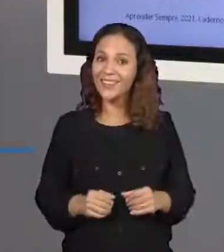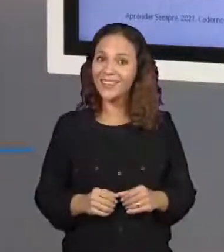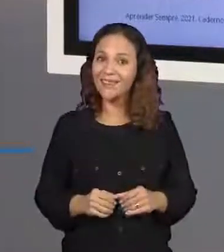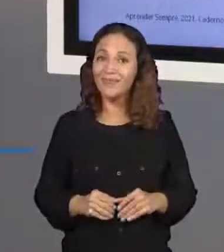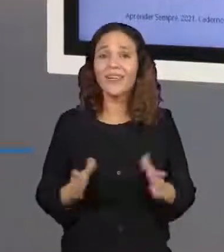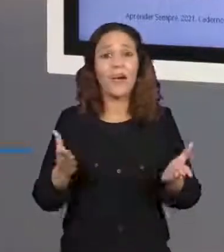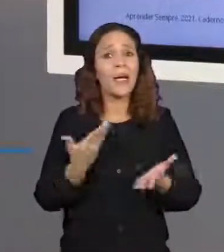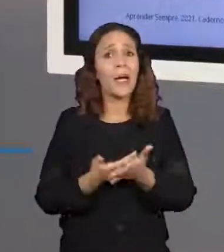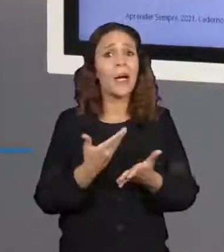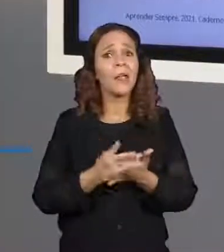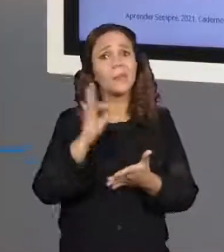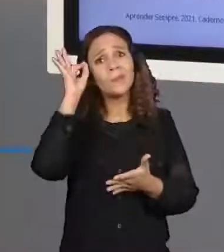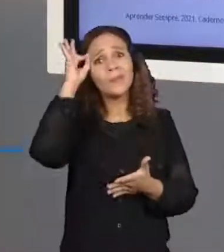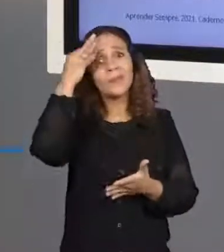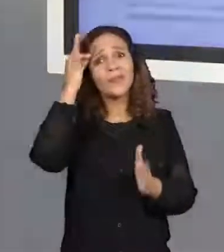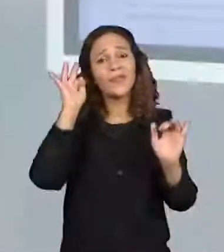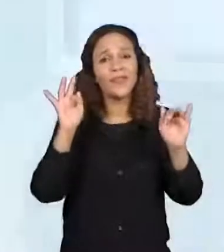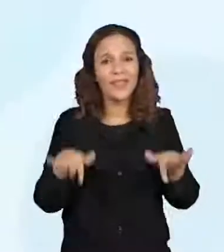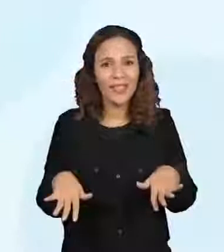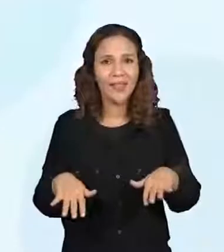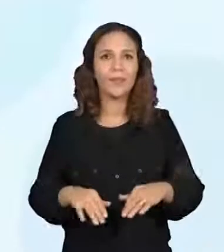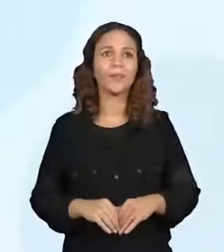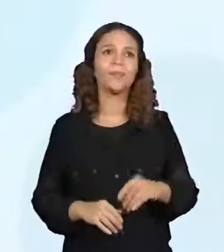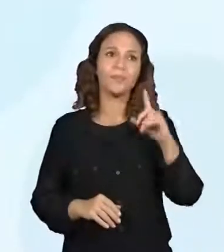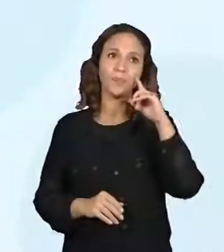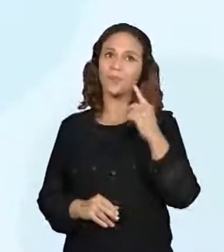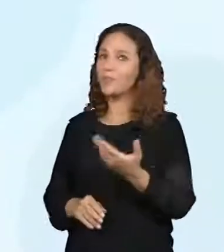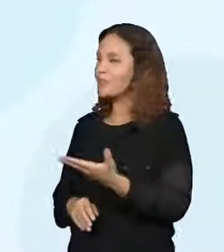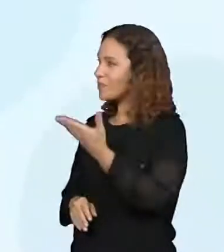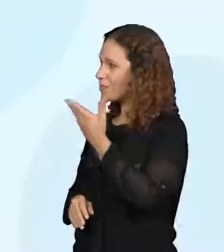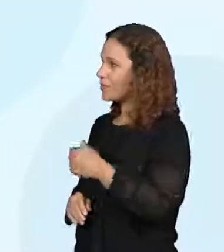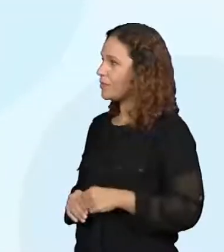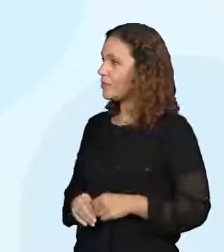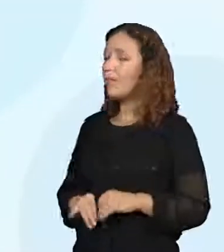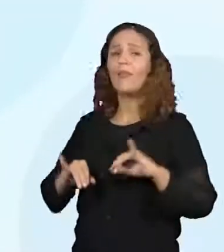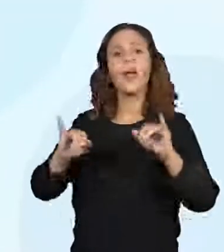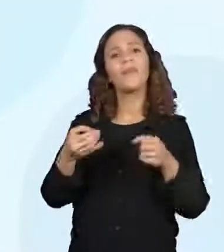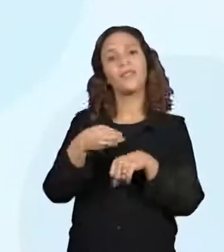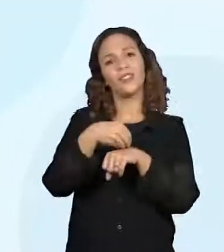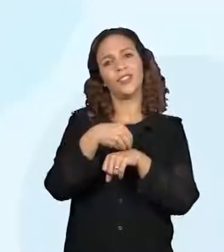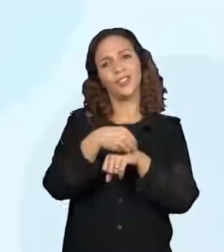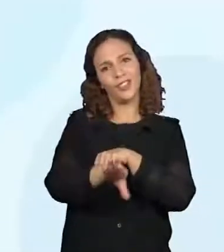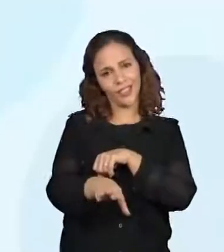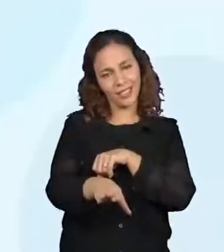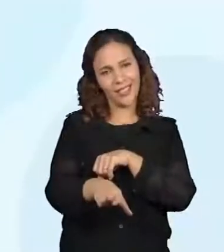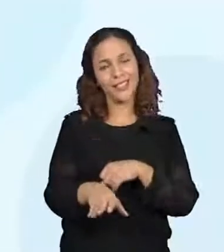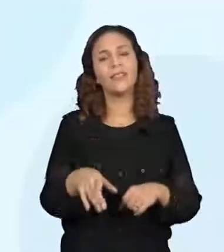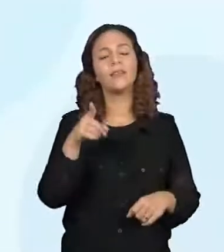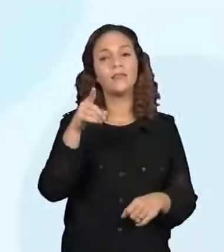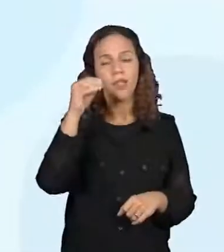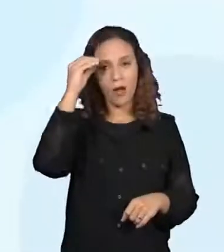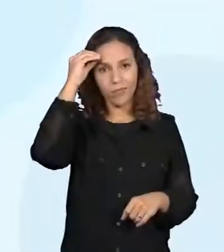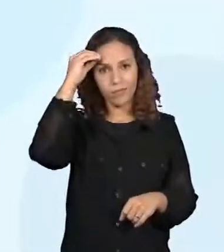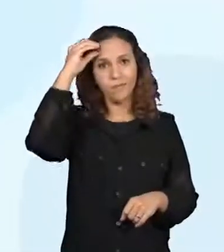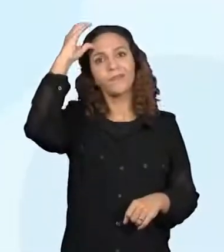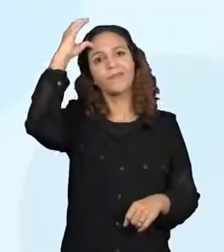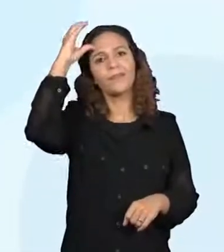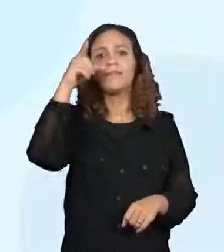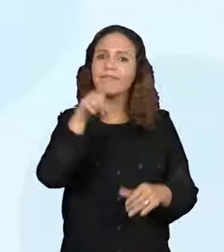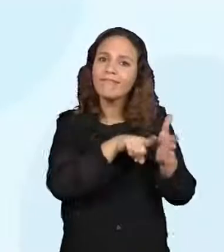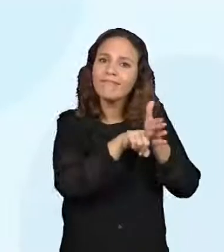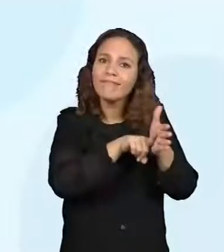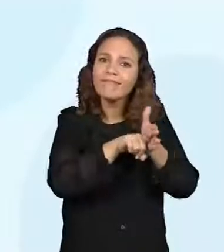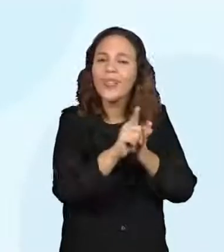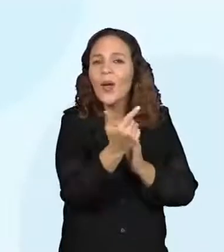aula passa muito rápido, né, pessoal? Olha só, então eu vou deixar aqui para vocês ampliarem os conhecimentos de vocês.